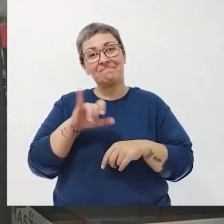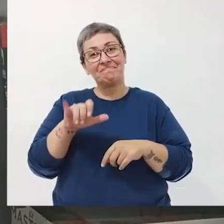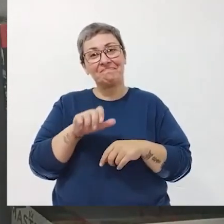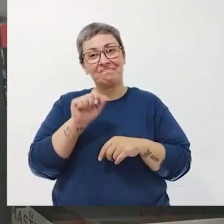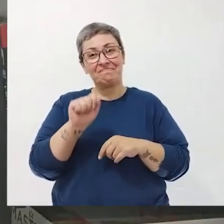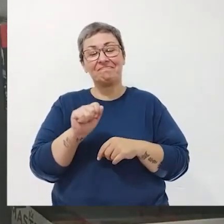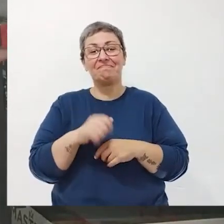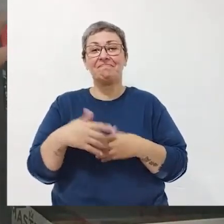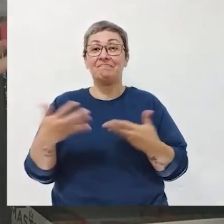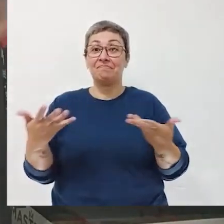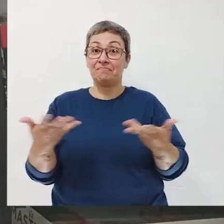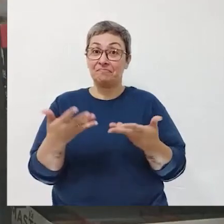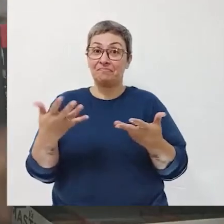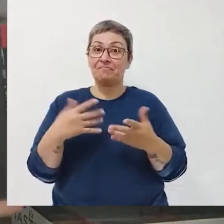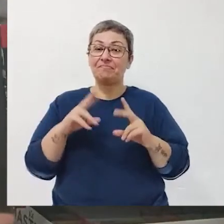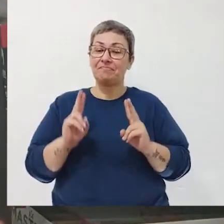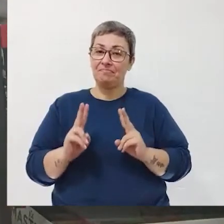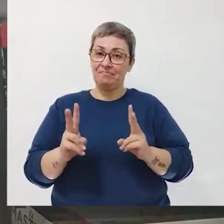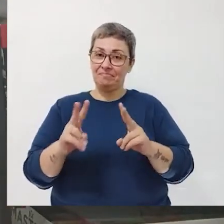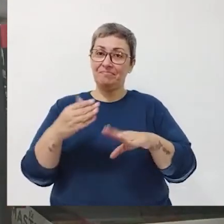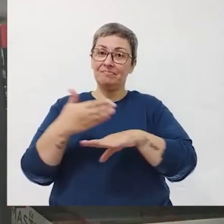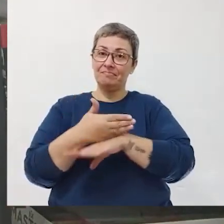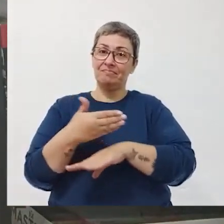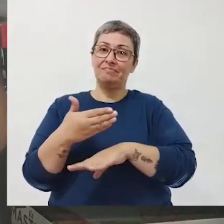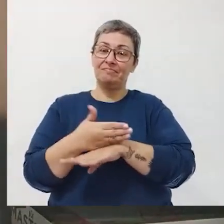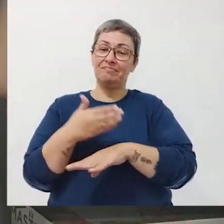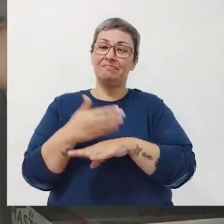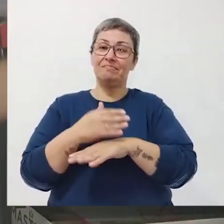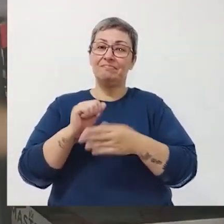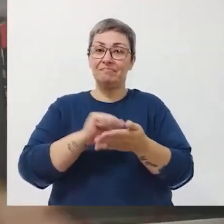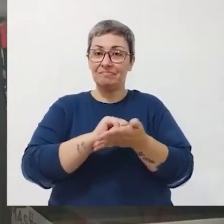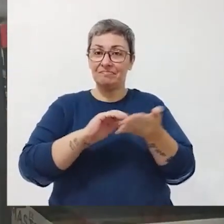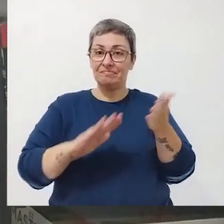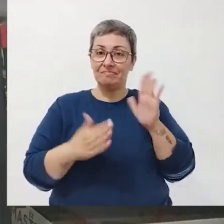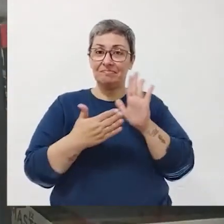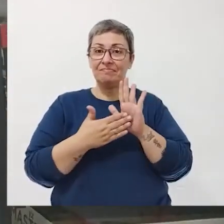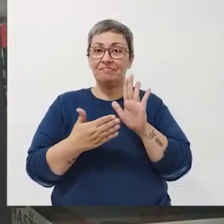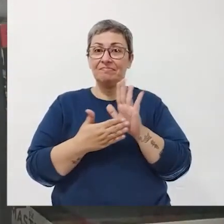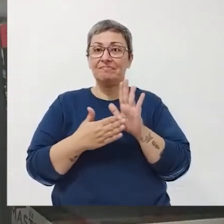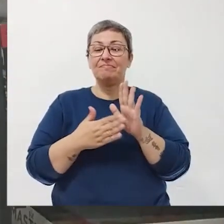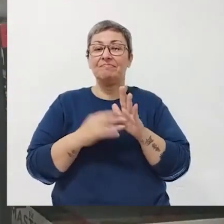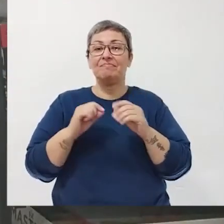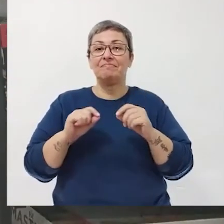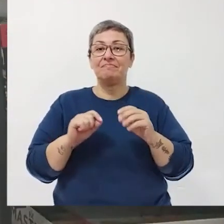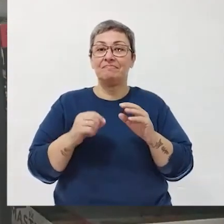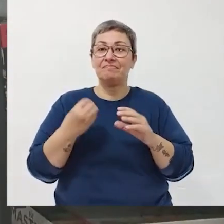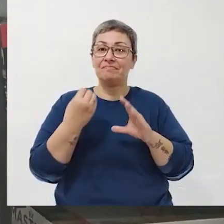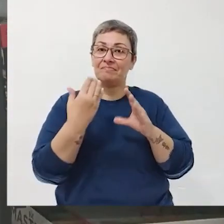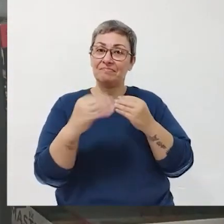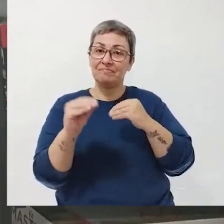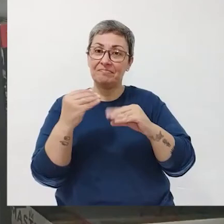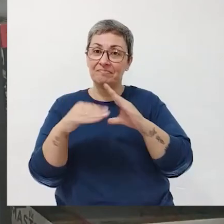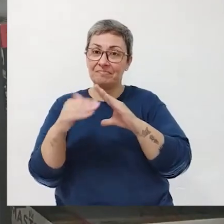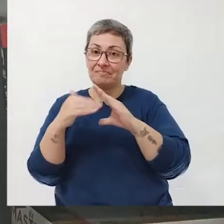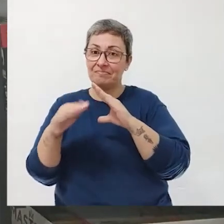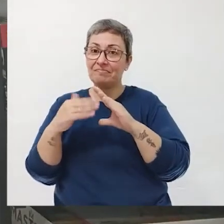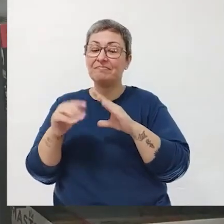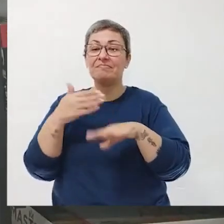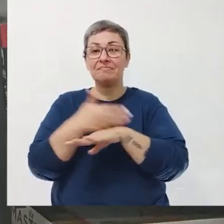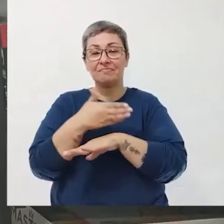EJA. Bom, continuem participando das atividades propostas, enviando pra gente as